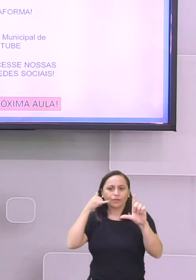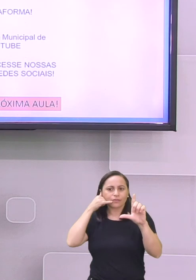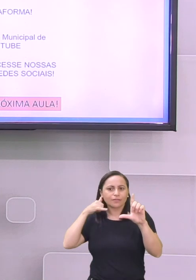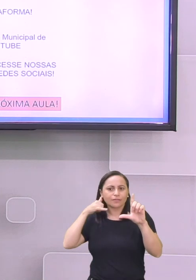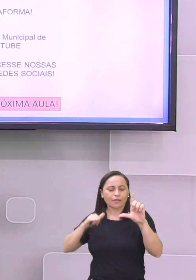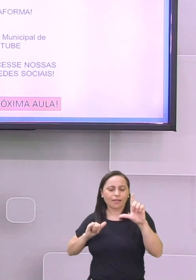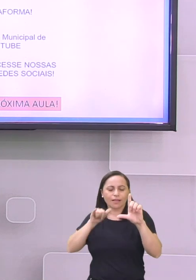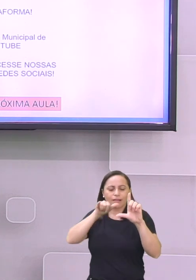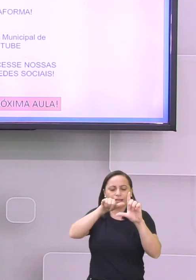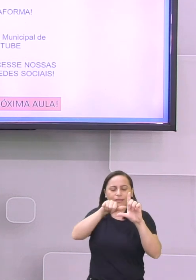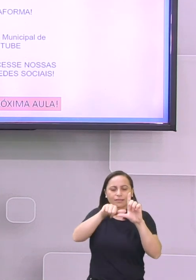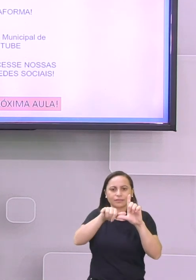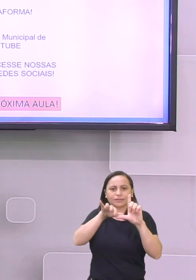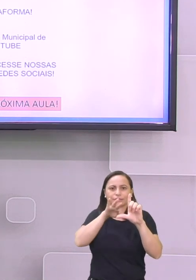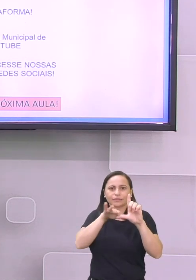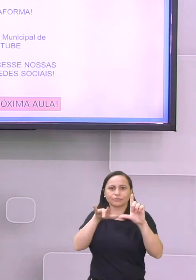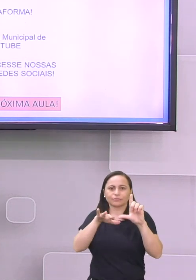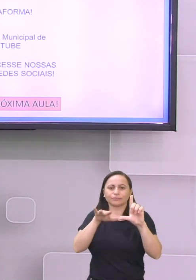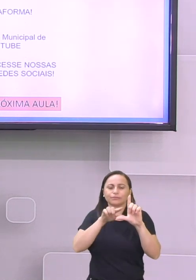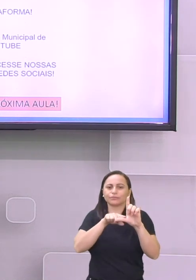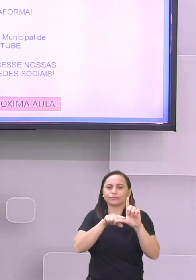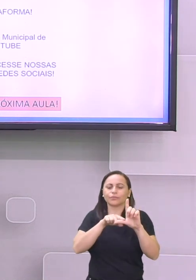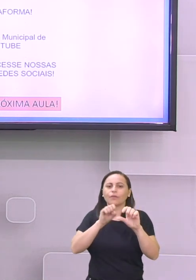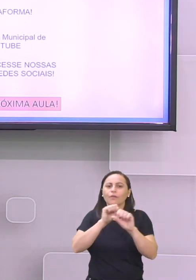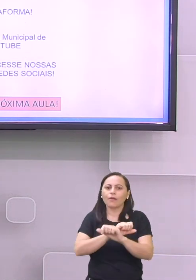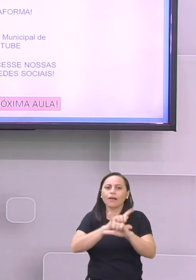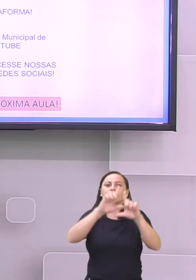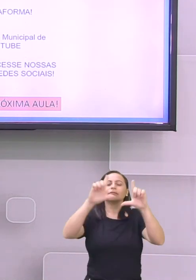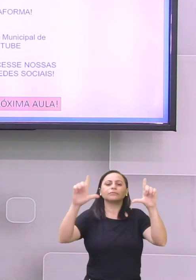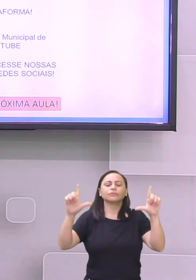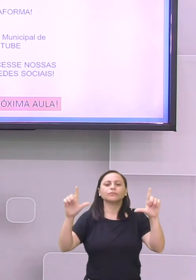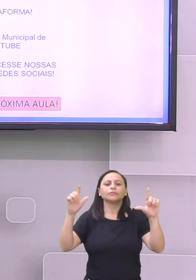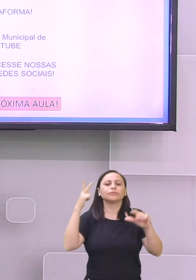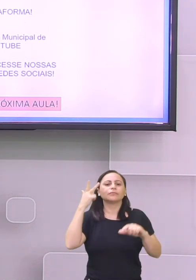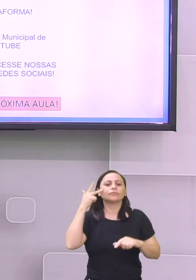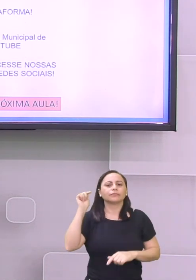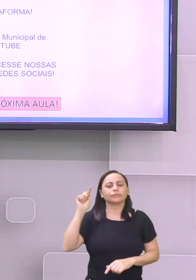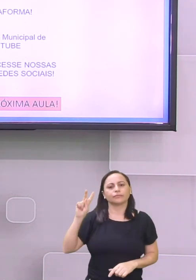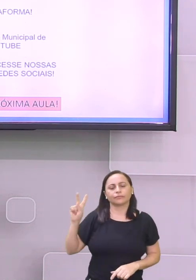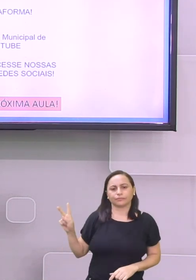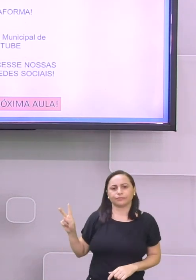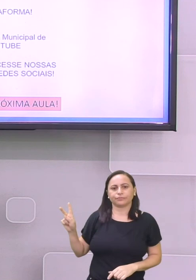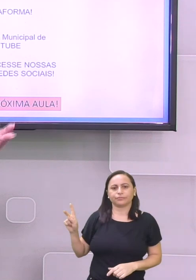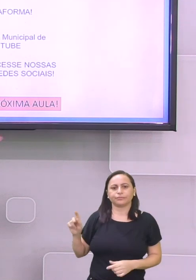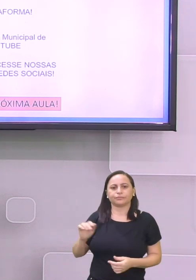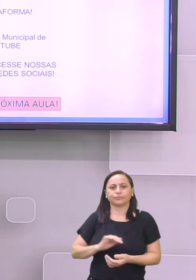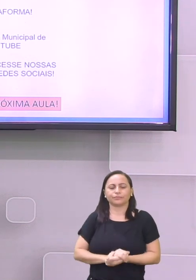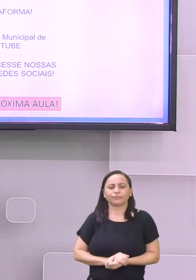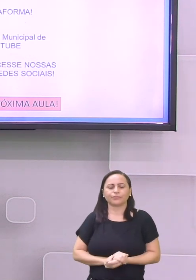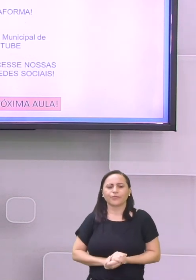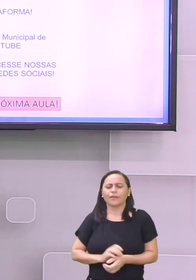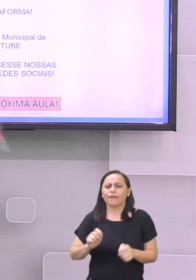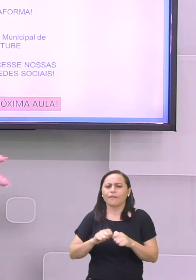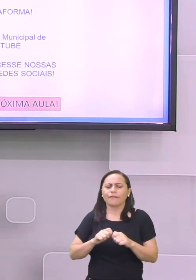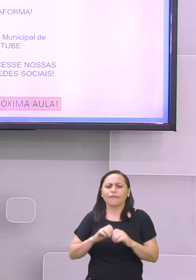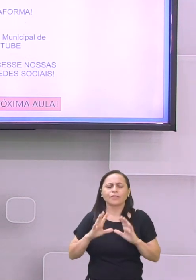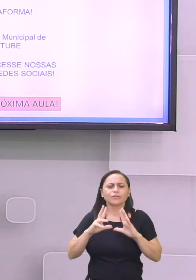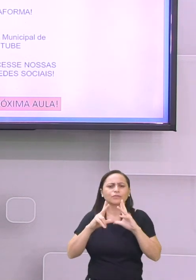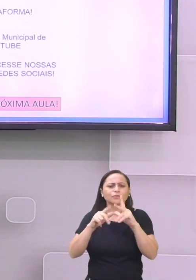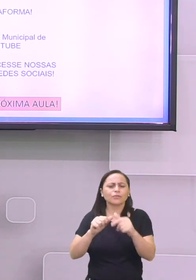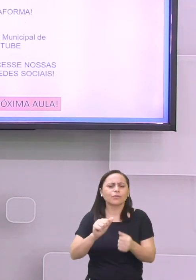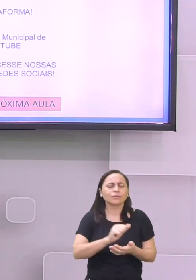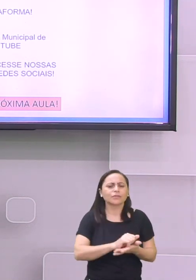que você vai ser direcionado à nossa plataforma SMED GV. Realize todas as